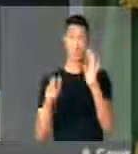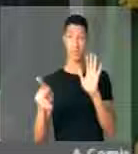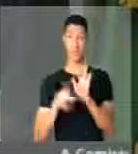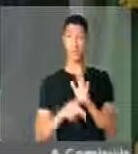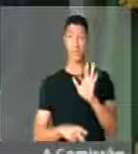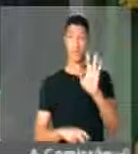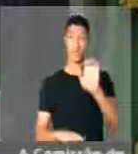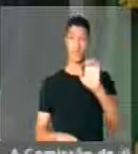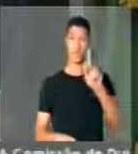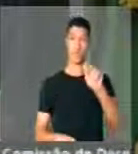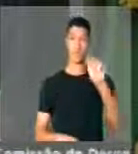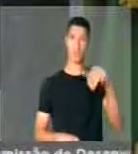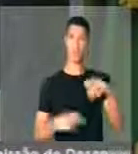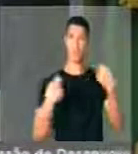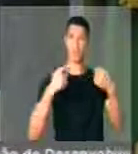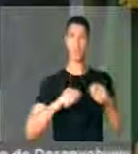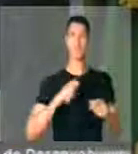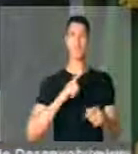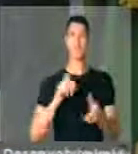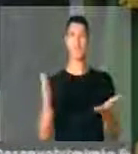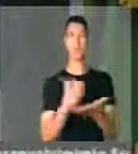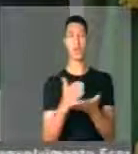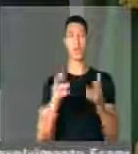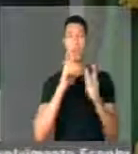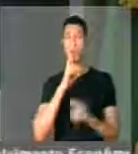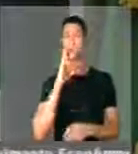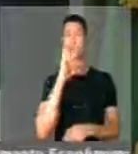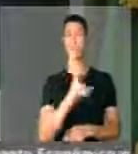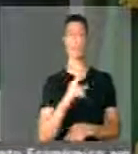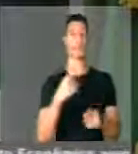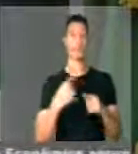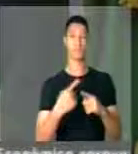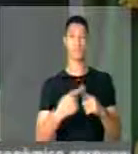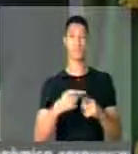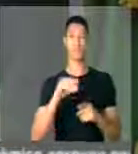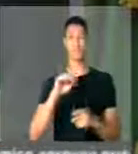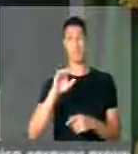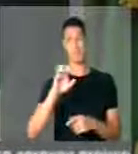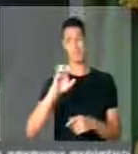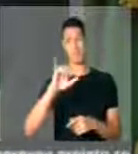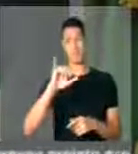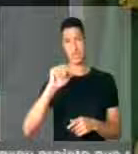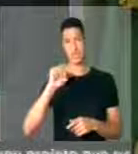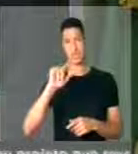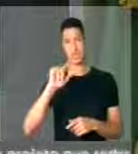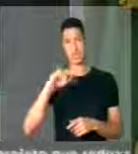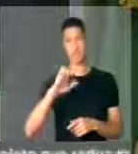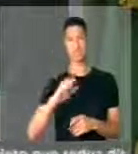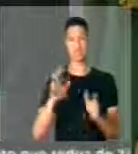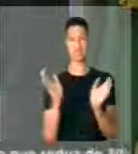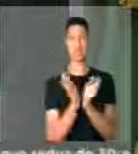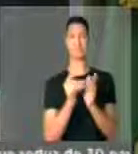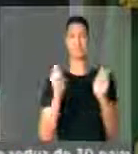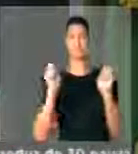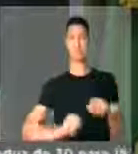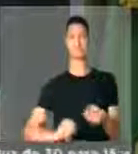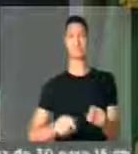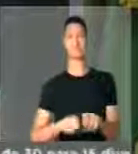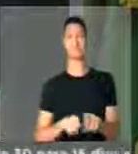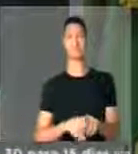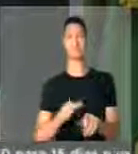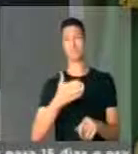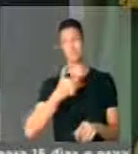própria FEPAM precisa dar algumas respostas, porque o EIA-RIMA deixou um conjunto de lacunas que precisam